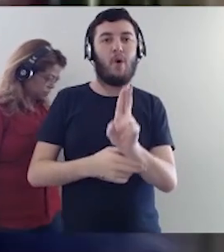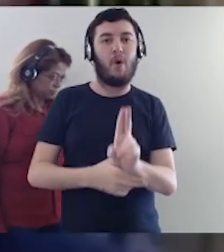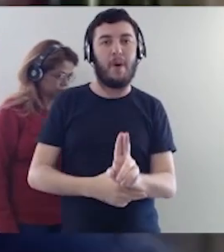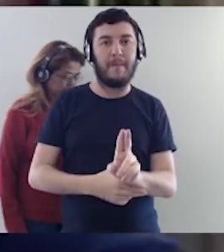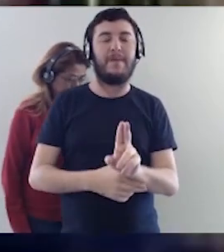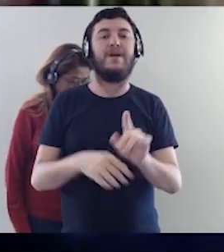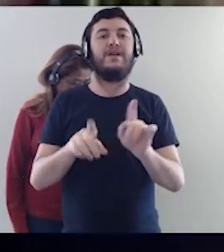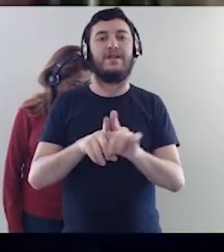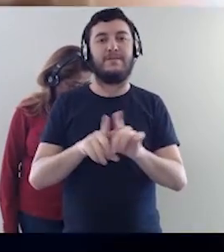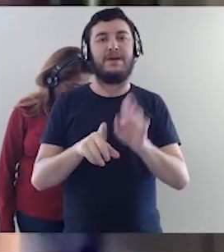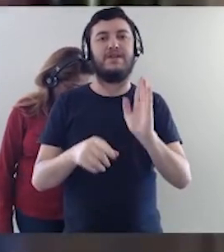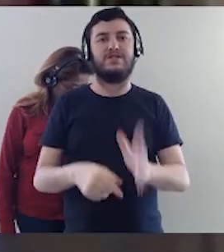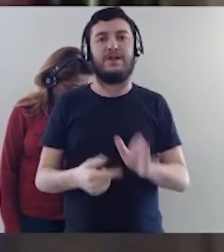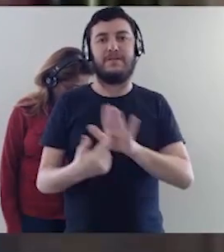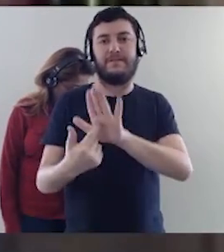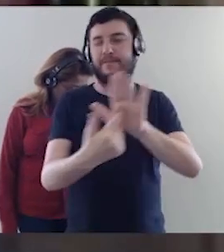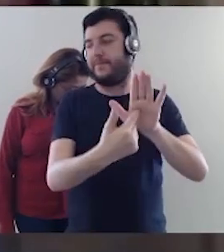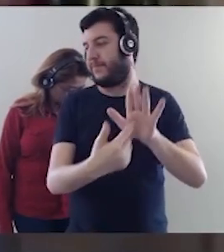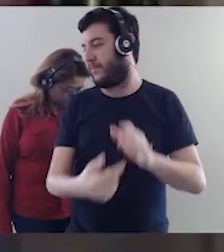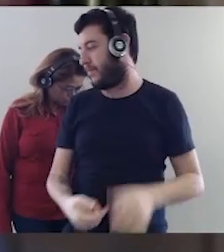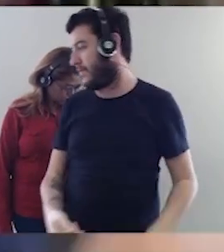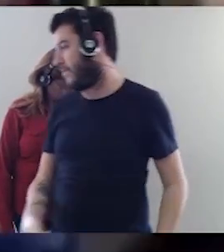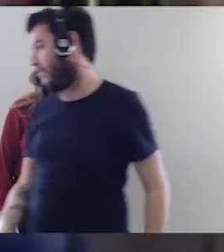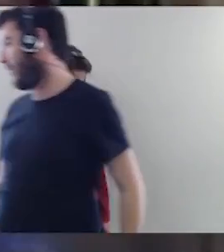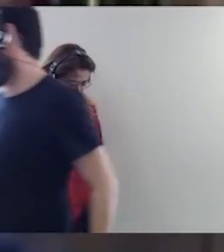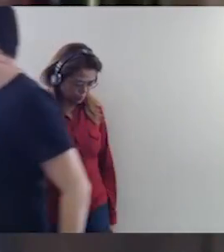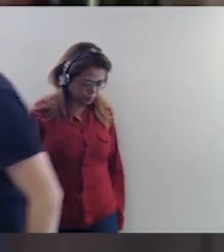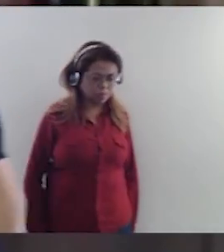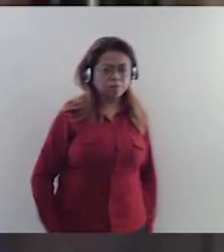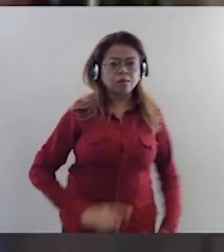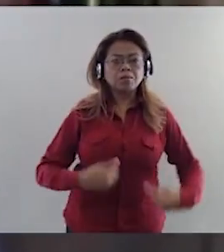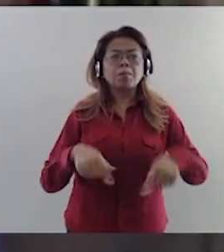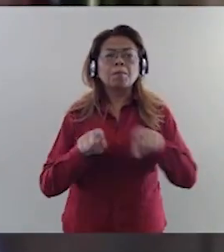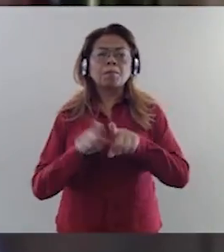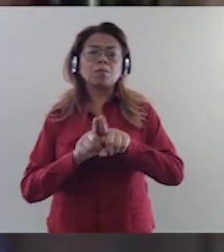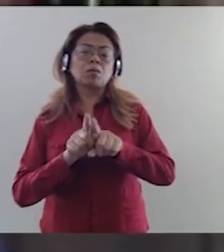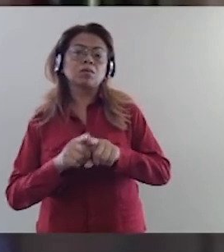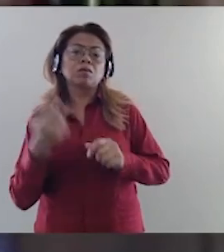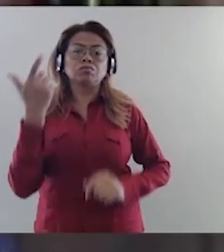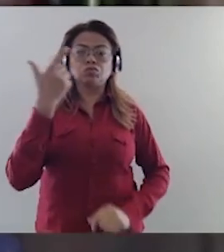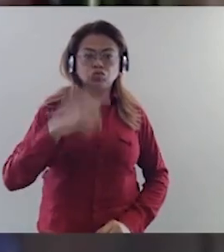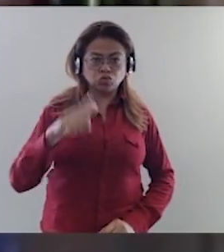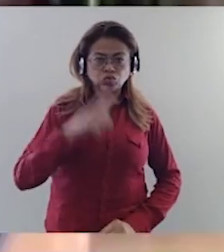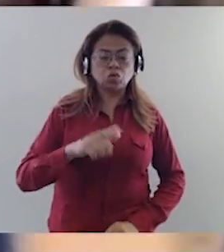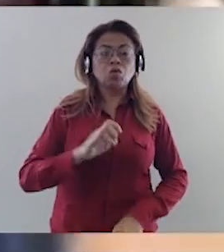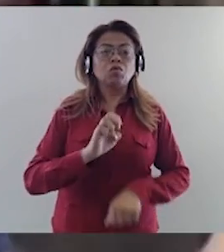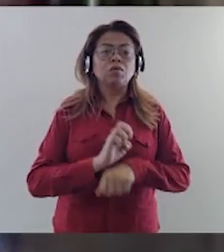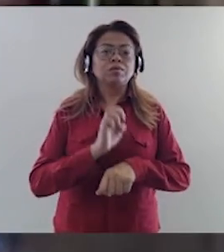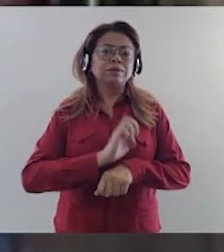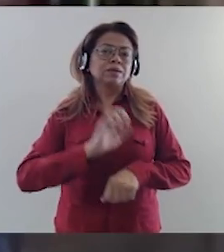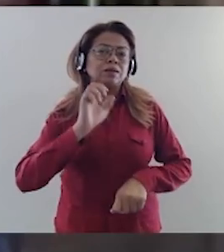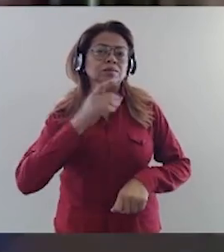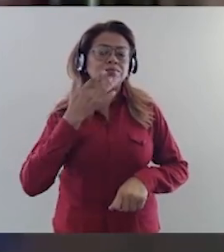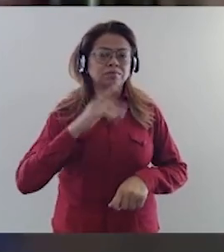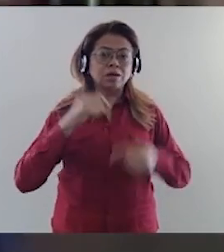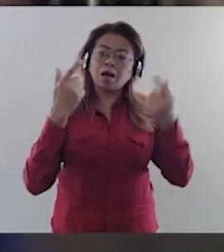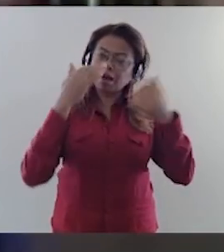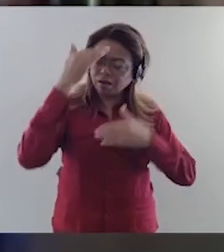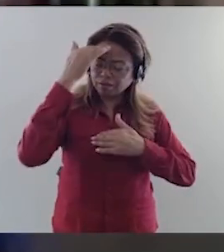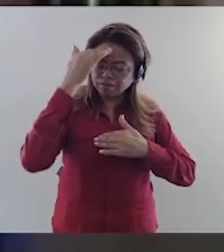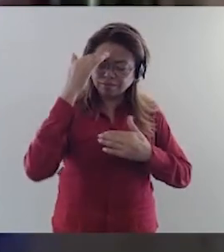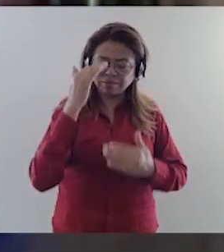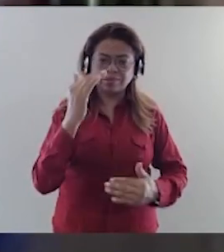Vossa Excelência, para que a gente possa repetir essa mesma conferência na Conferência Estadual da Advocacia do Estado do Ceará. Agradeço demais pela sua